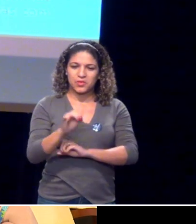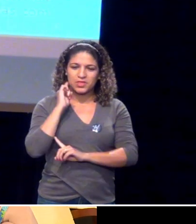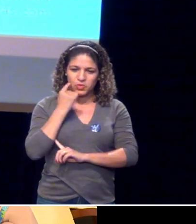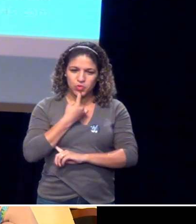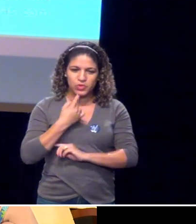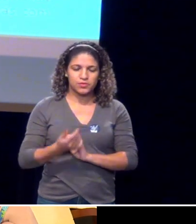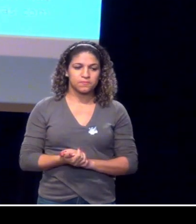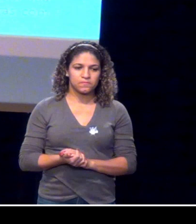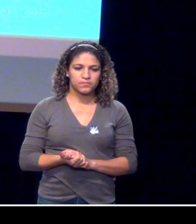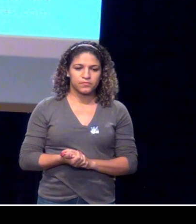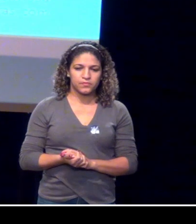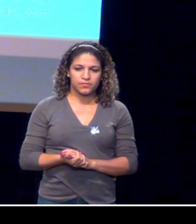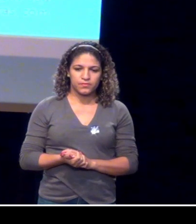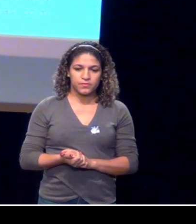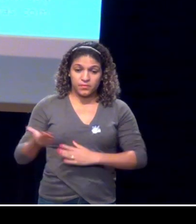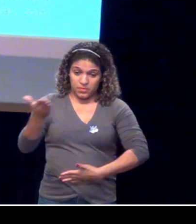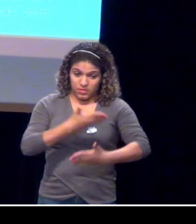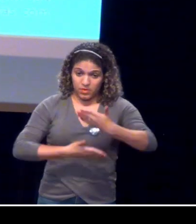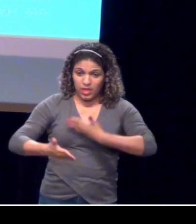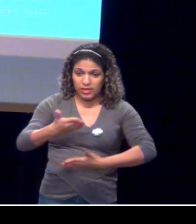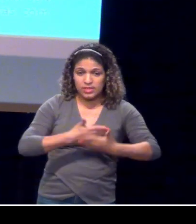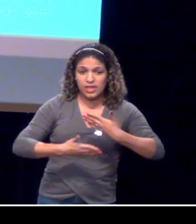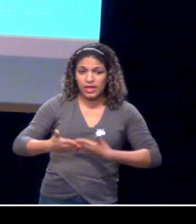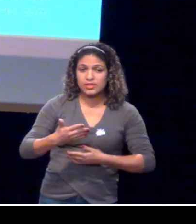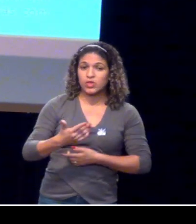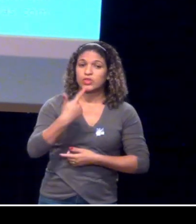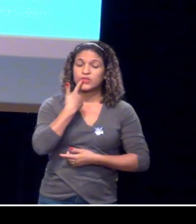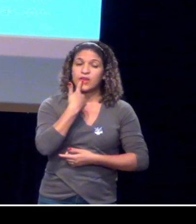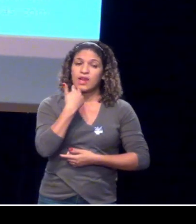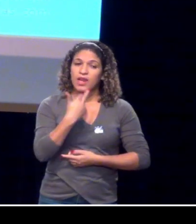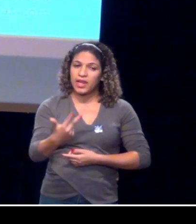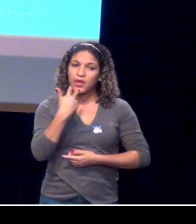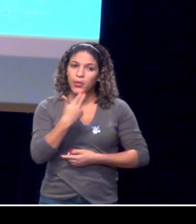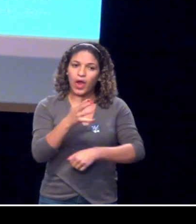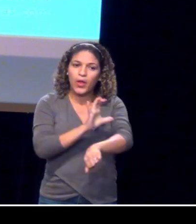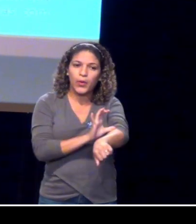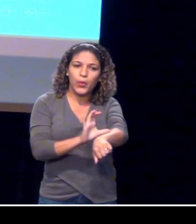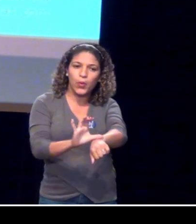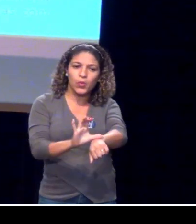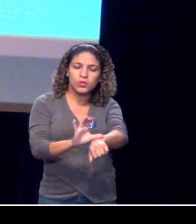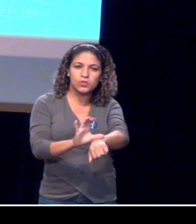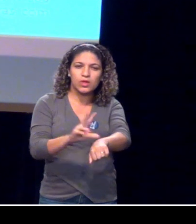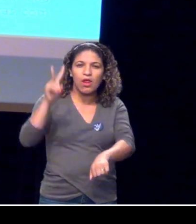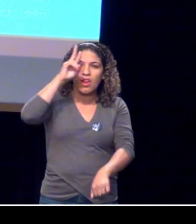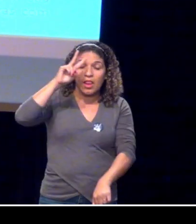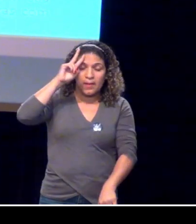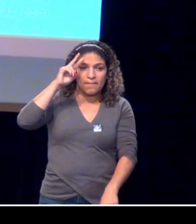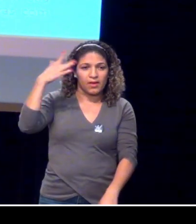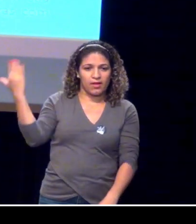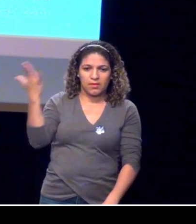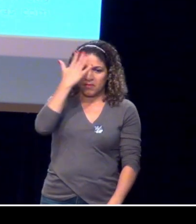de surdos. E, nessa relação línguas, culturas, lembrar que, para mim,